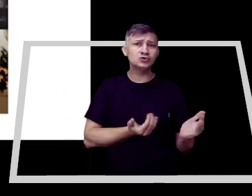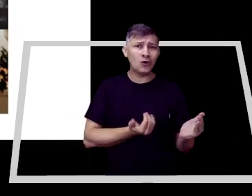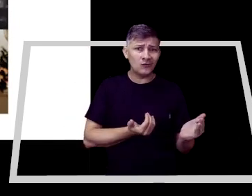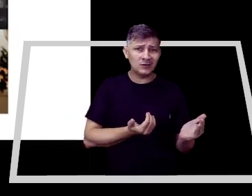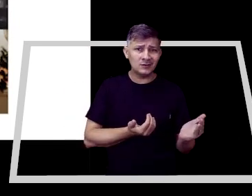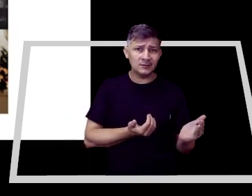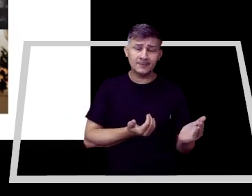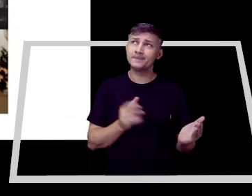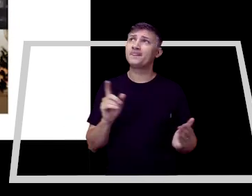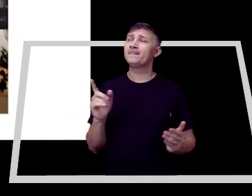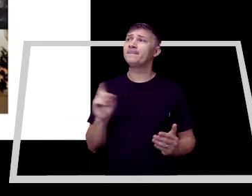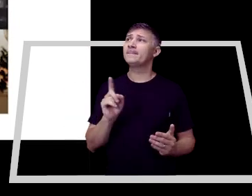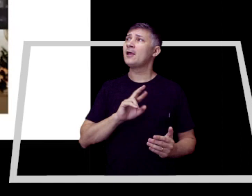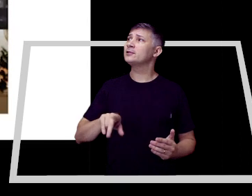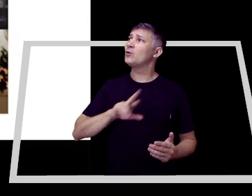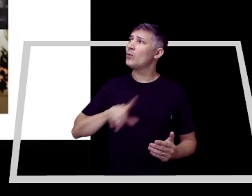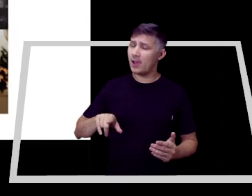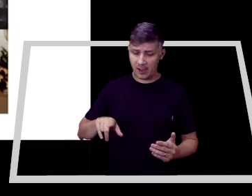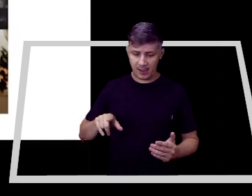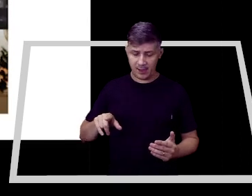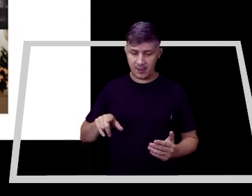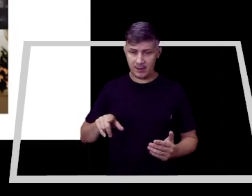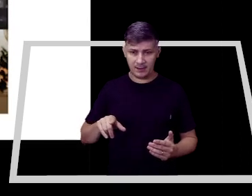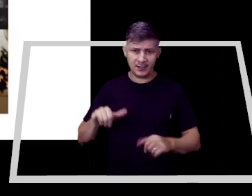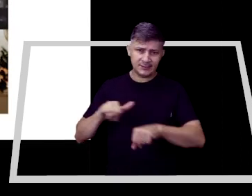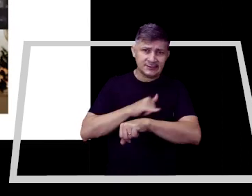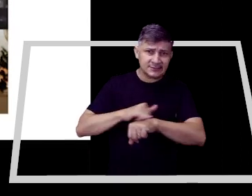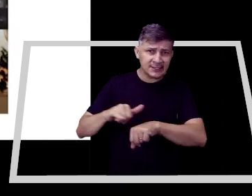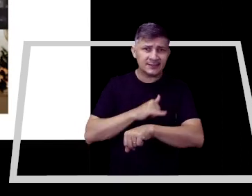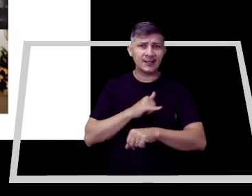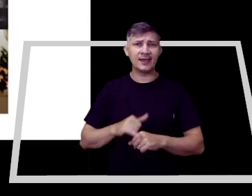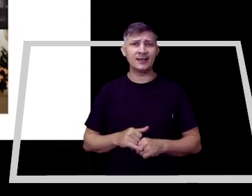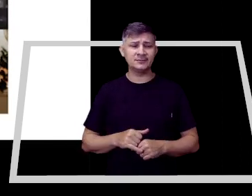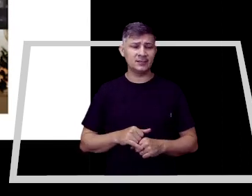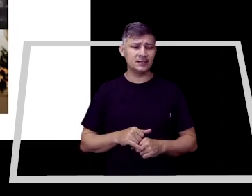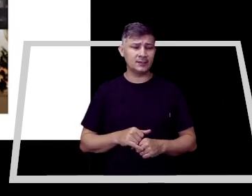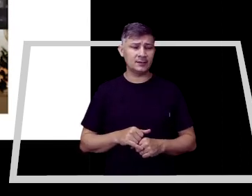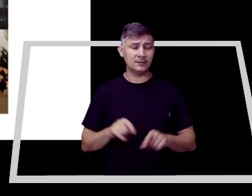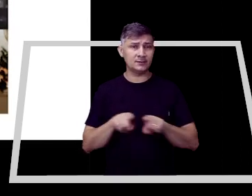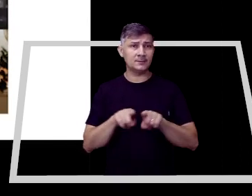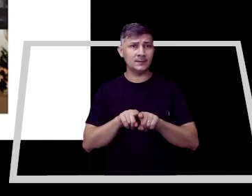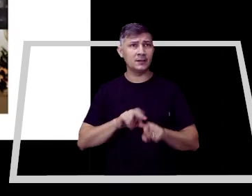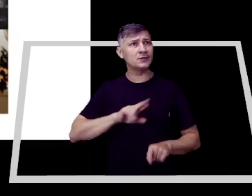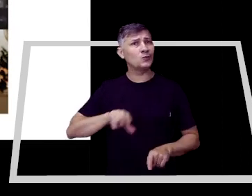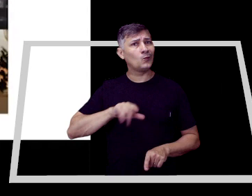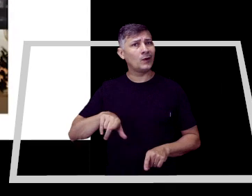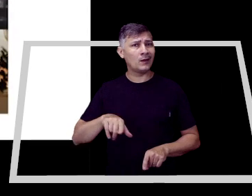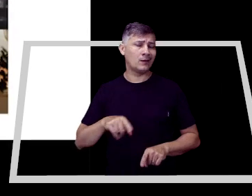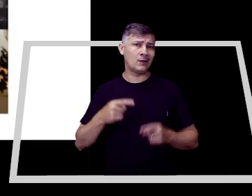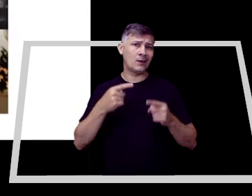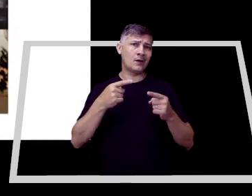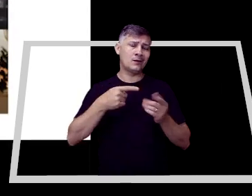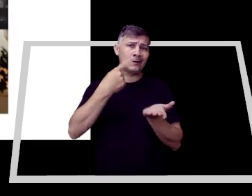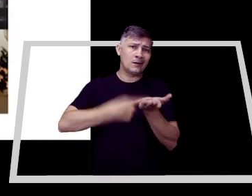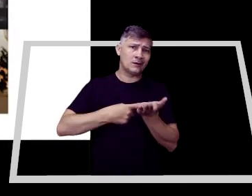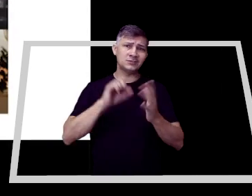não é por meio de estratégias e por dispositivos de segurança